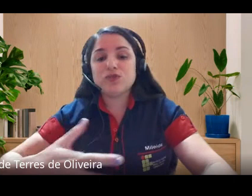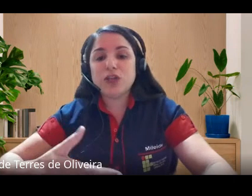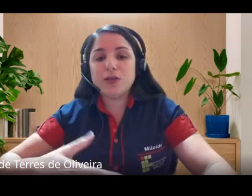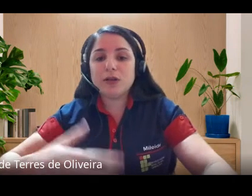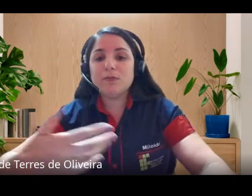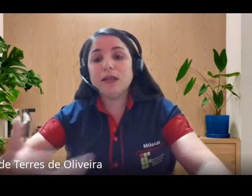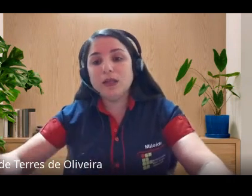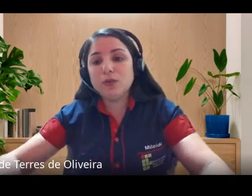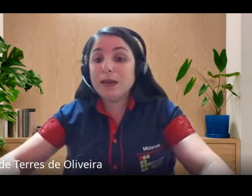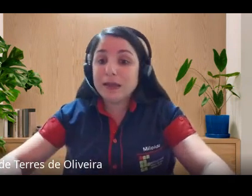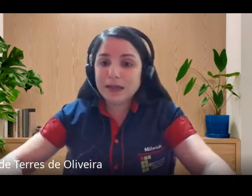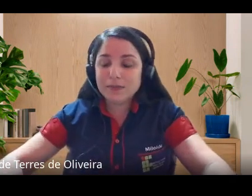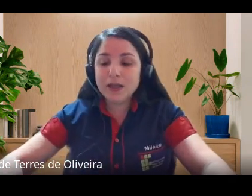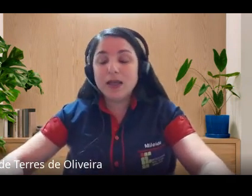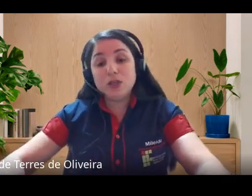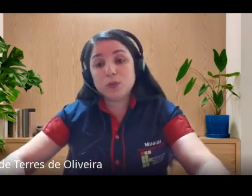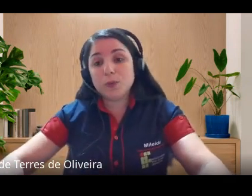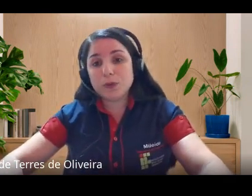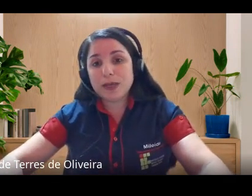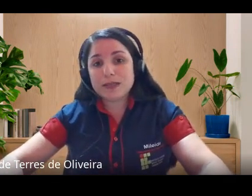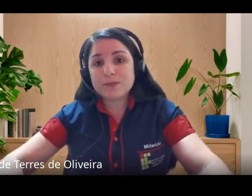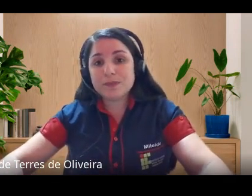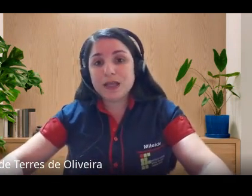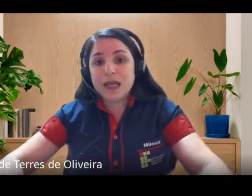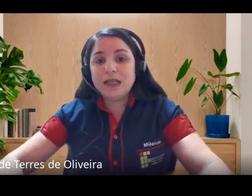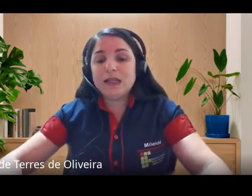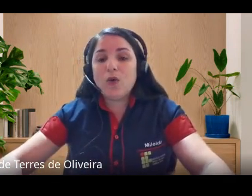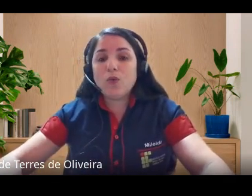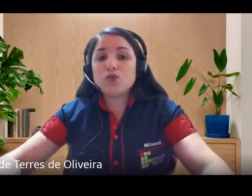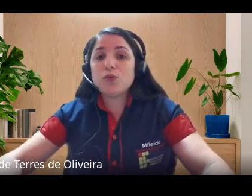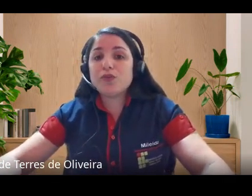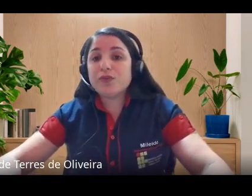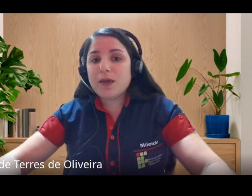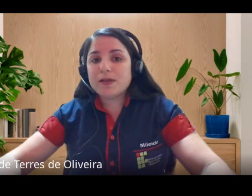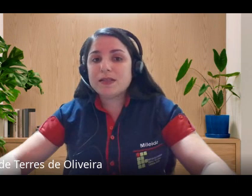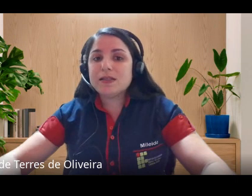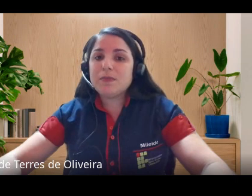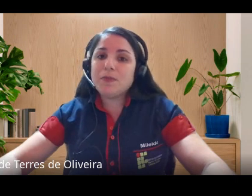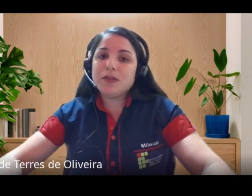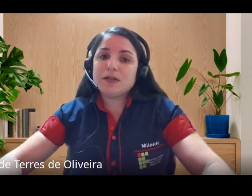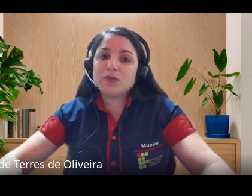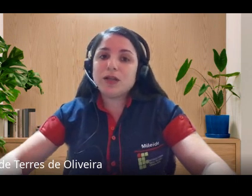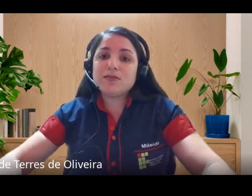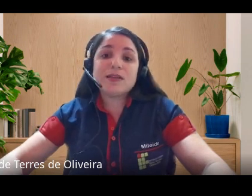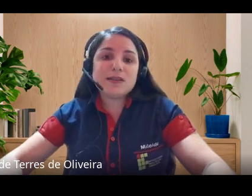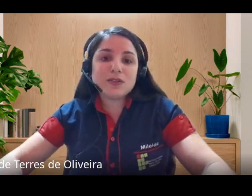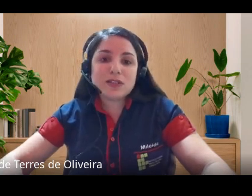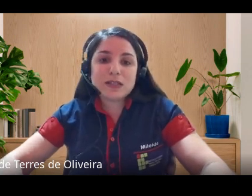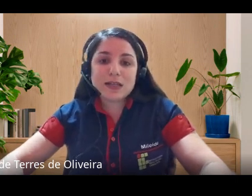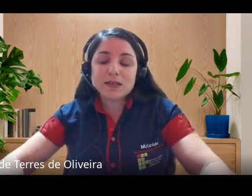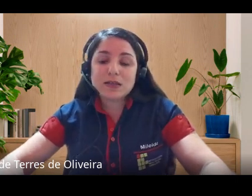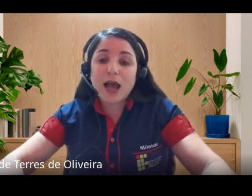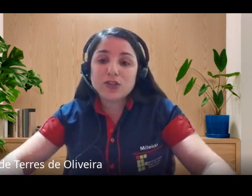flexão de gênero ali, menino, menina. Isso para o português. Então, os morfemas, eles também podem ser encontrados nas línguas